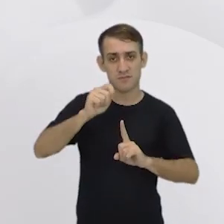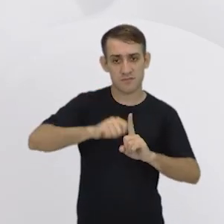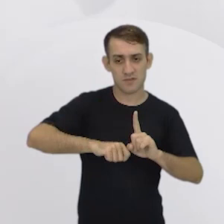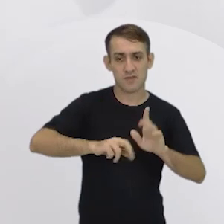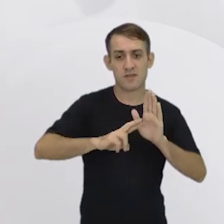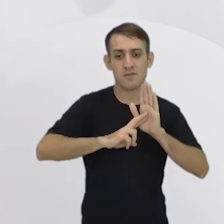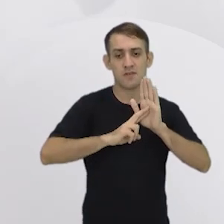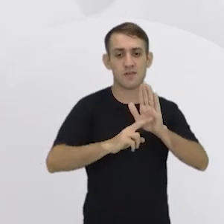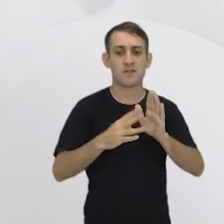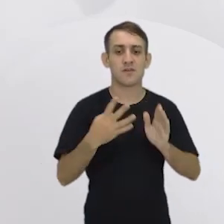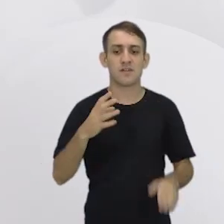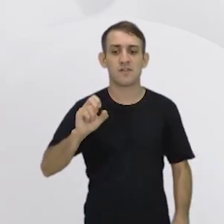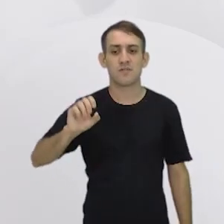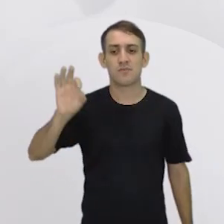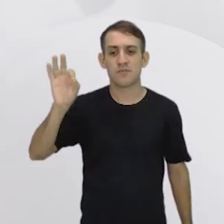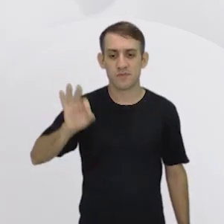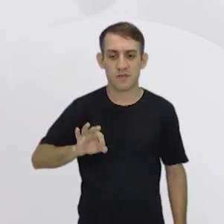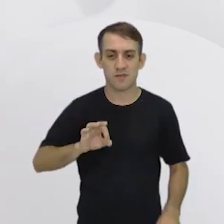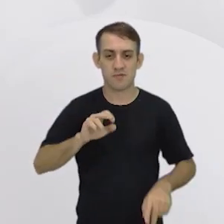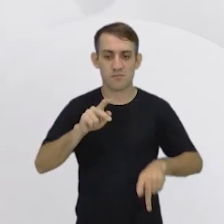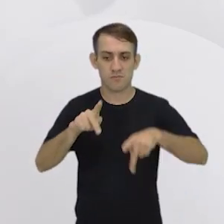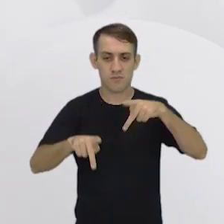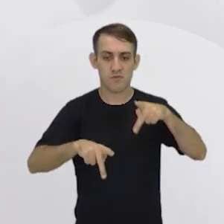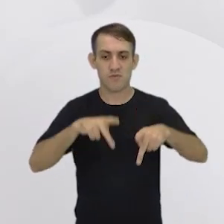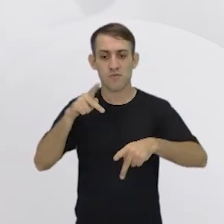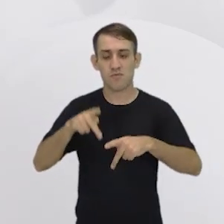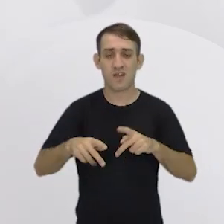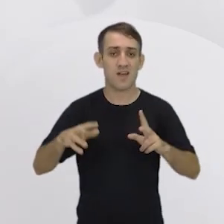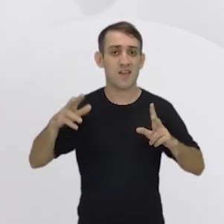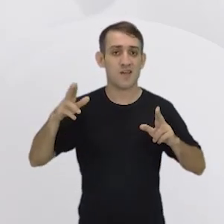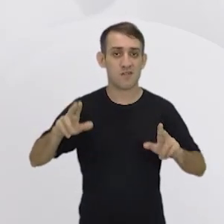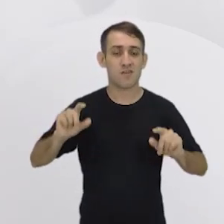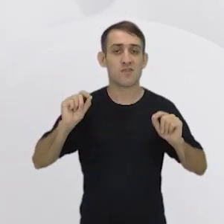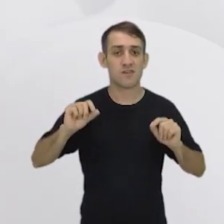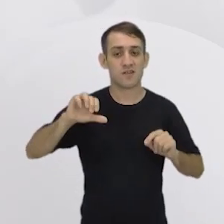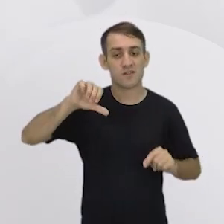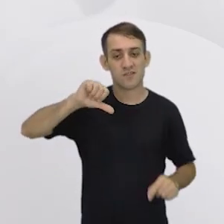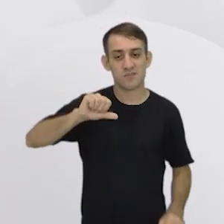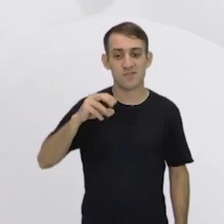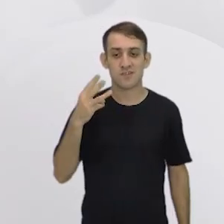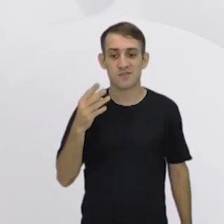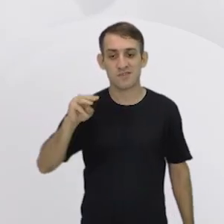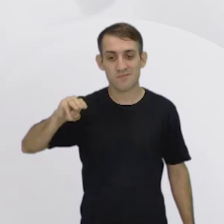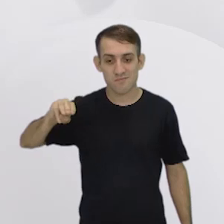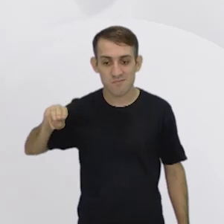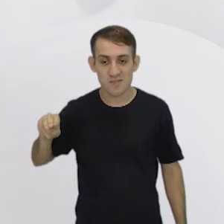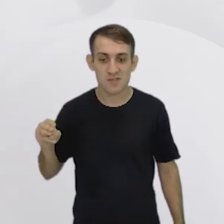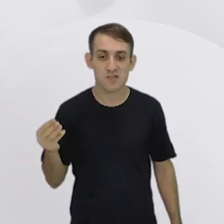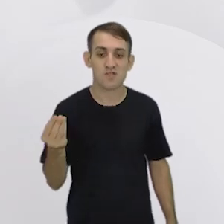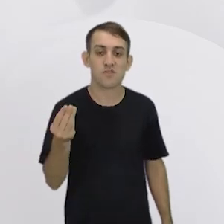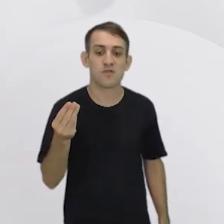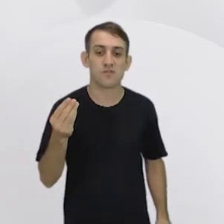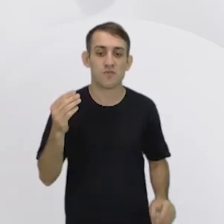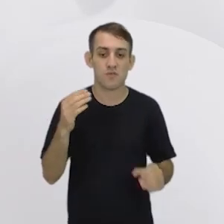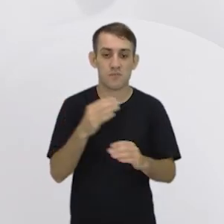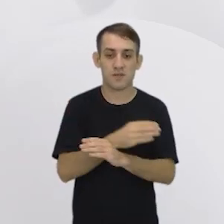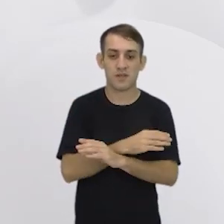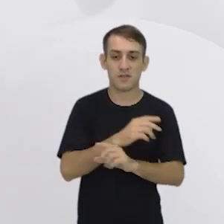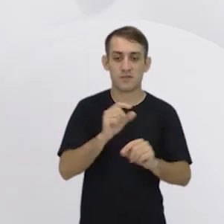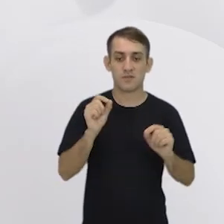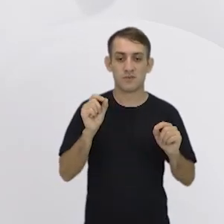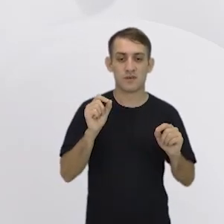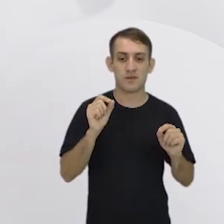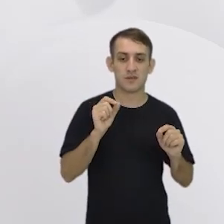representam 48% da população, o equivalente a cerca de 93 milhões de um total de